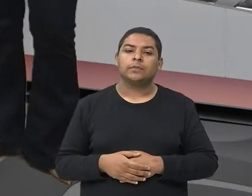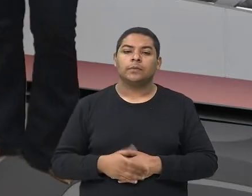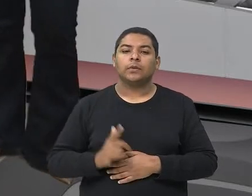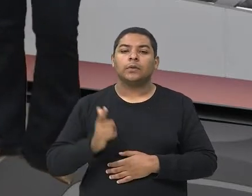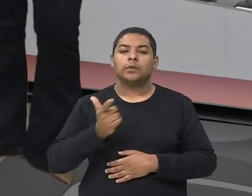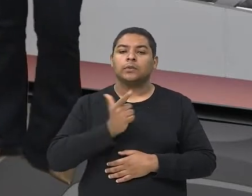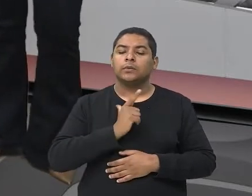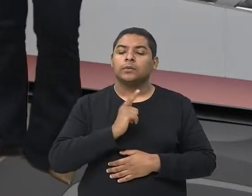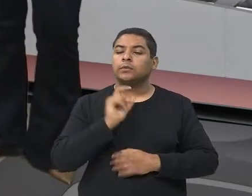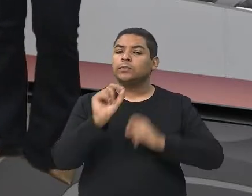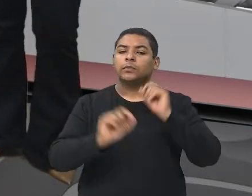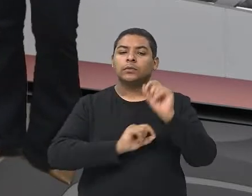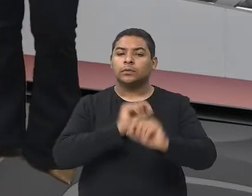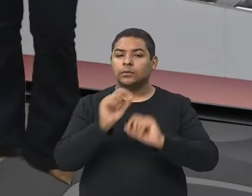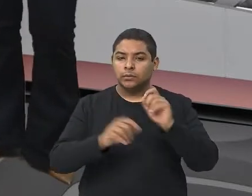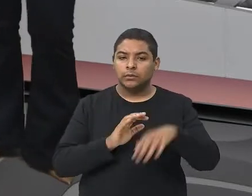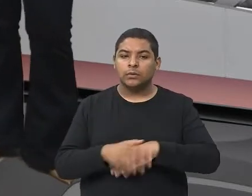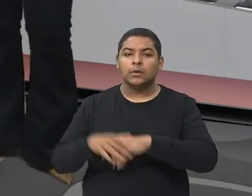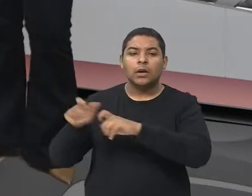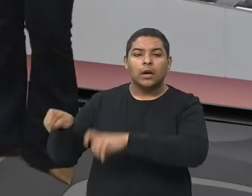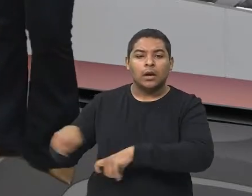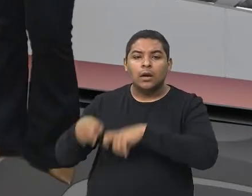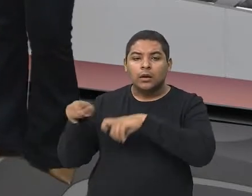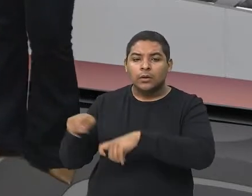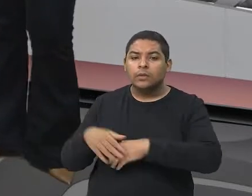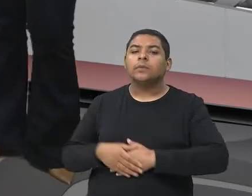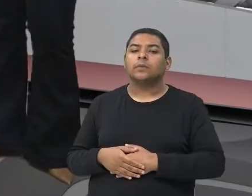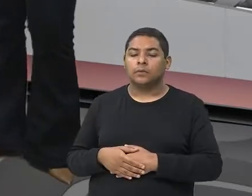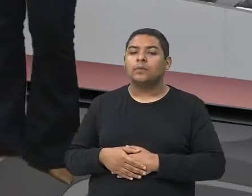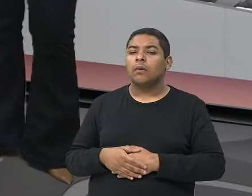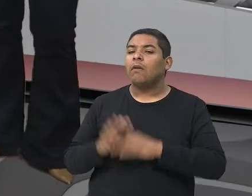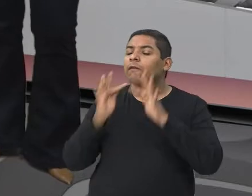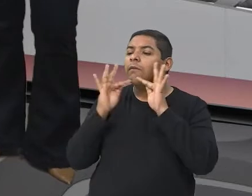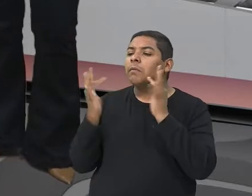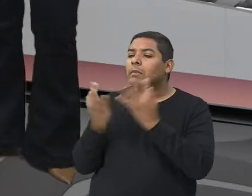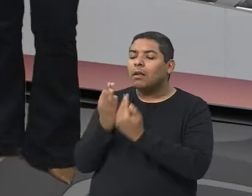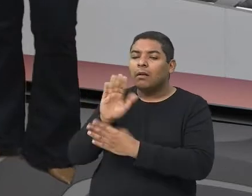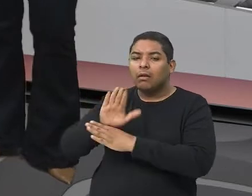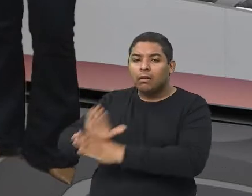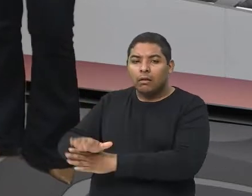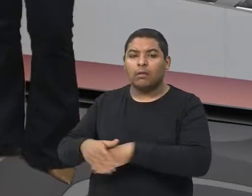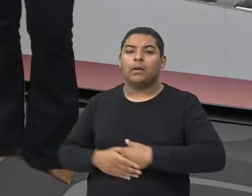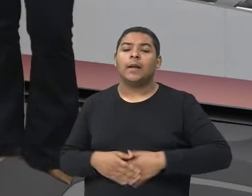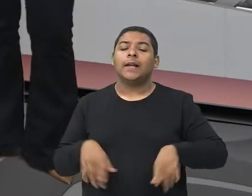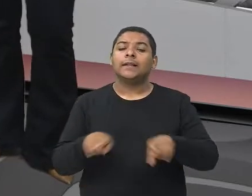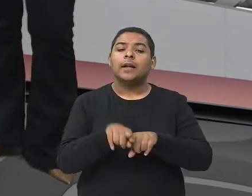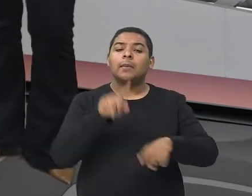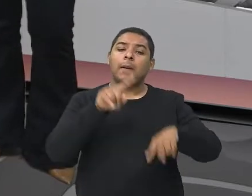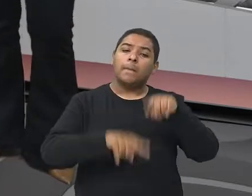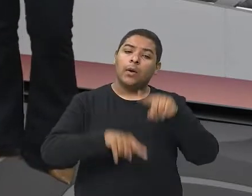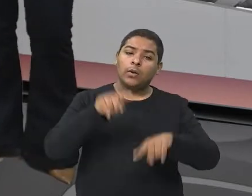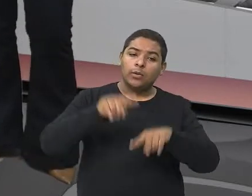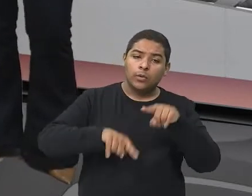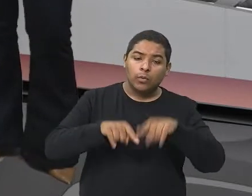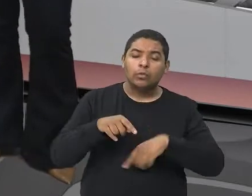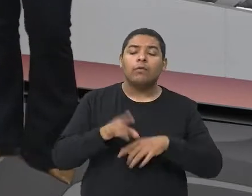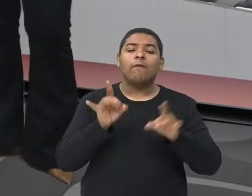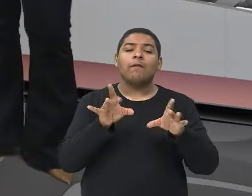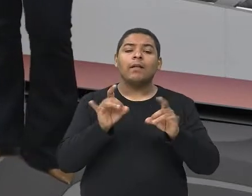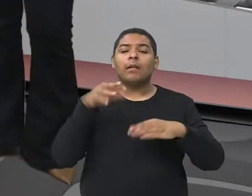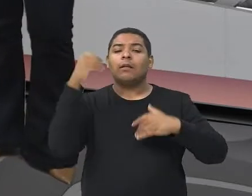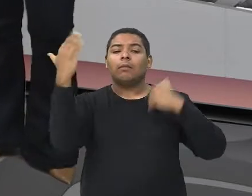extensão as atividades da agricultura de subsistência também, tá? Além aí desses produtos, né, que eles acabam